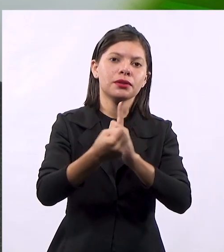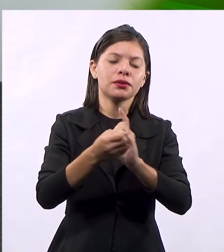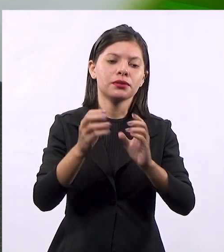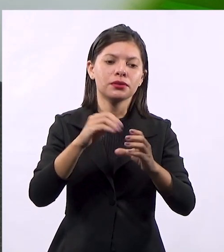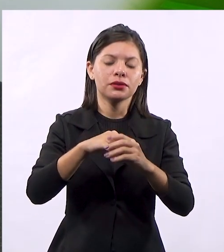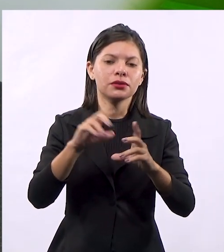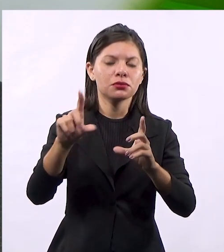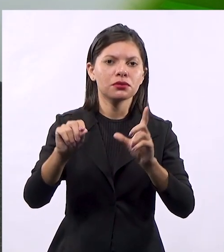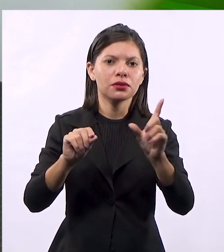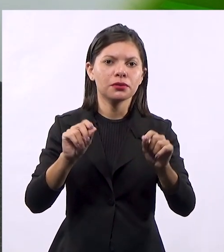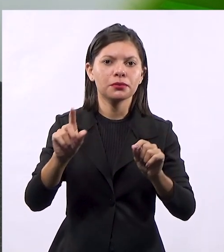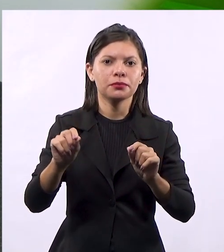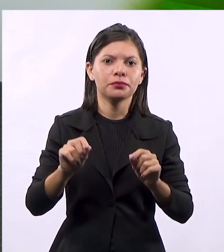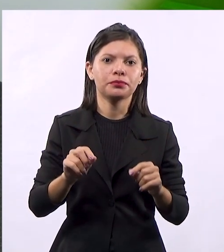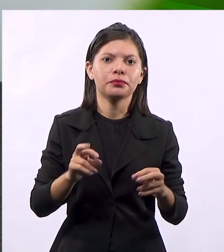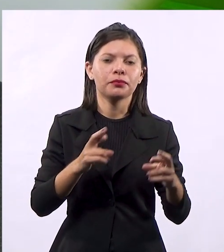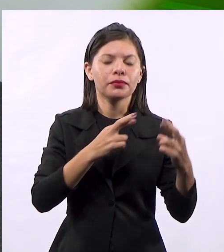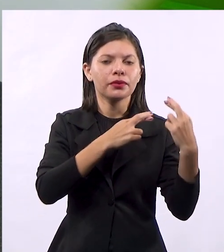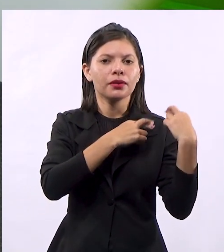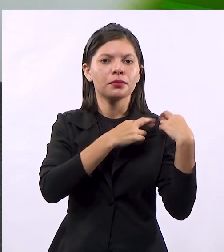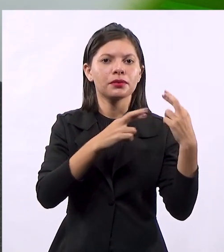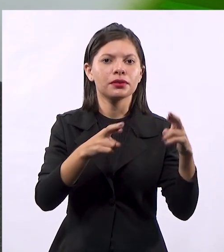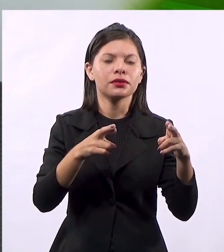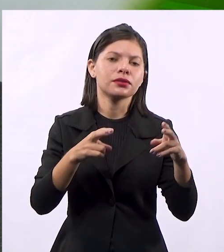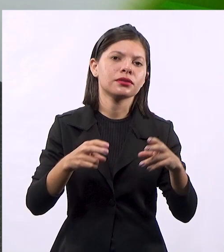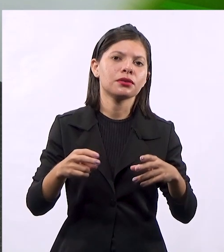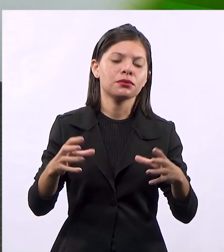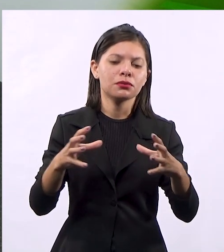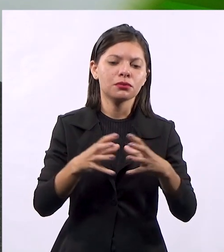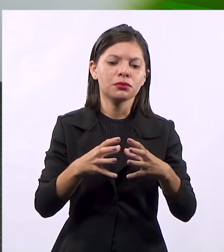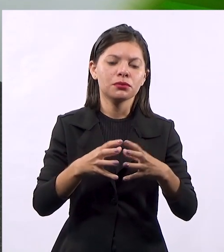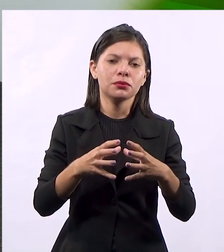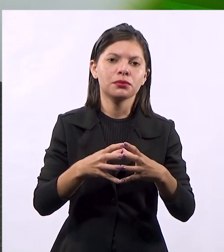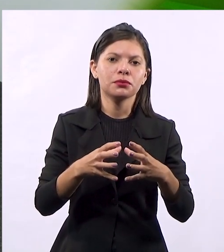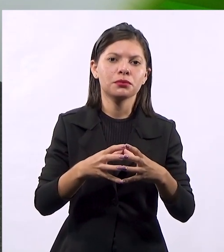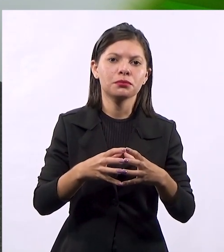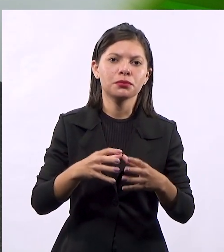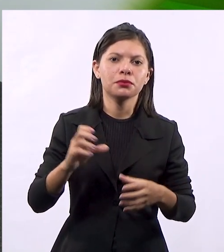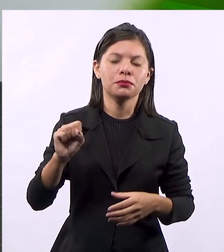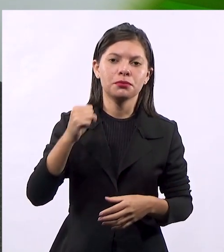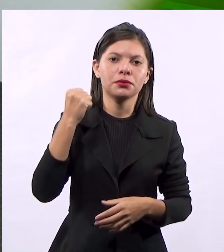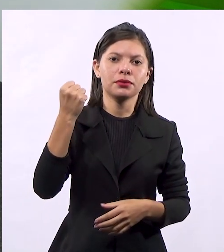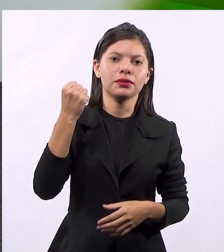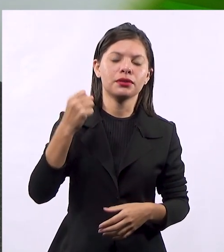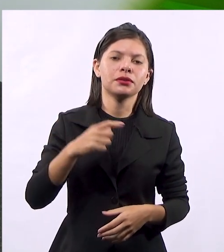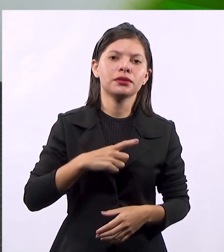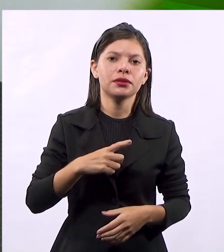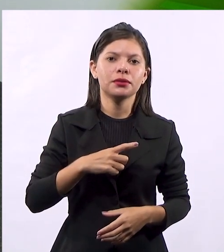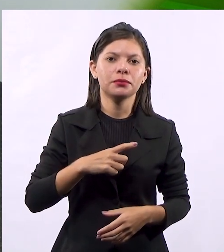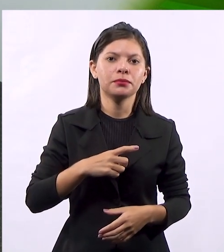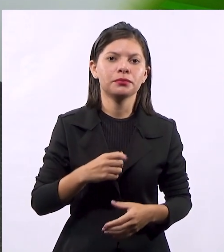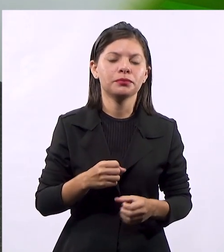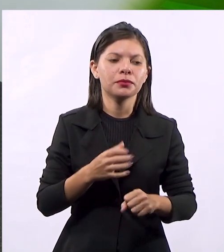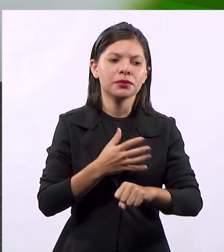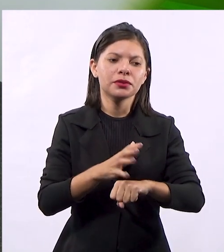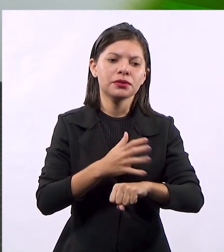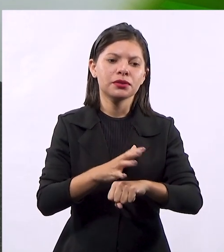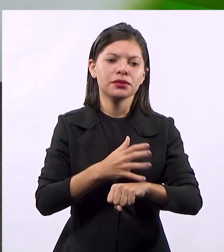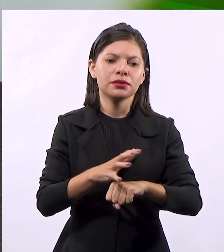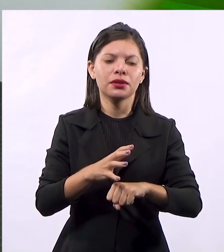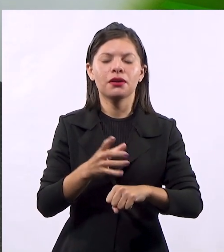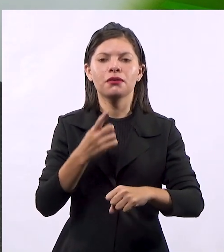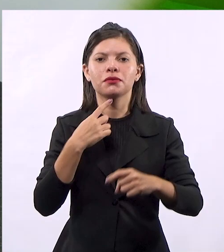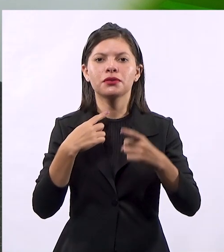social que constitui a comunidade. E quem elabora essas normas são os representantes que este povo